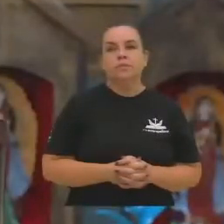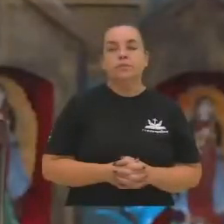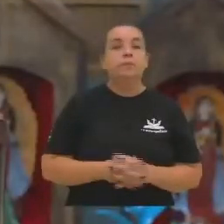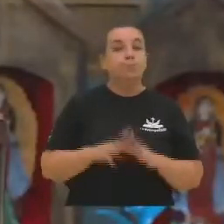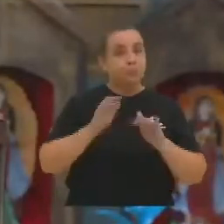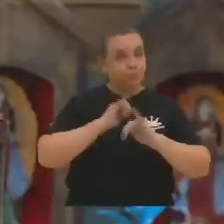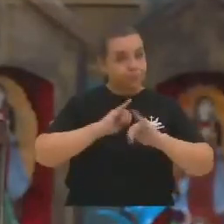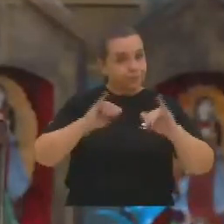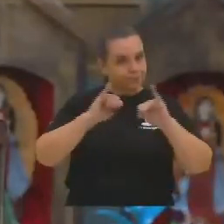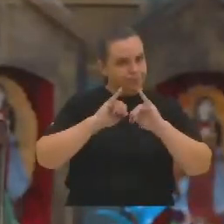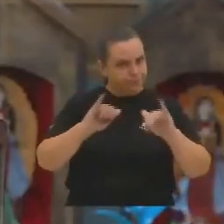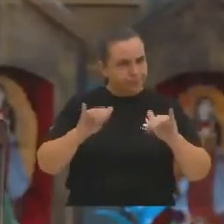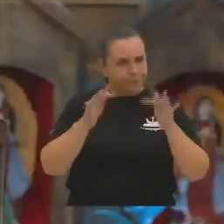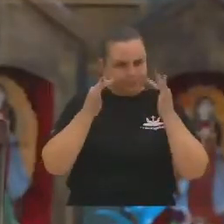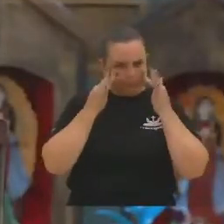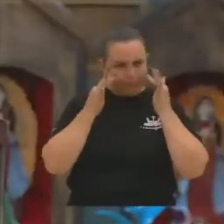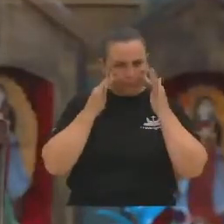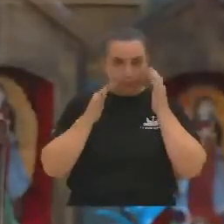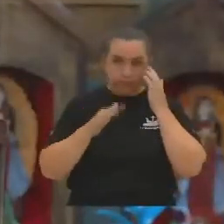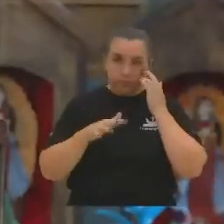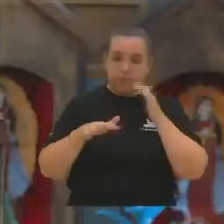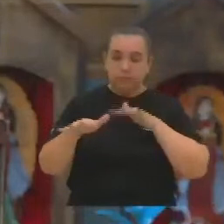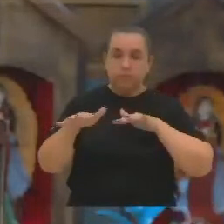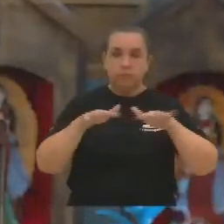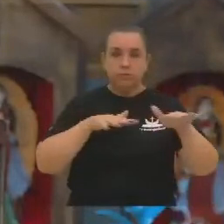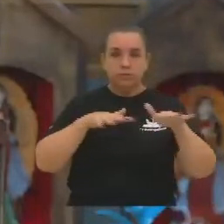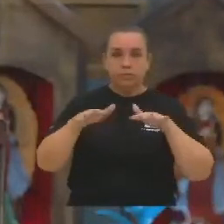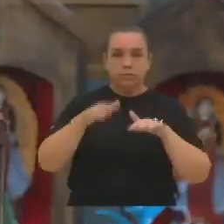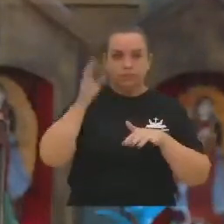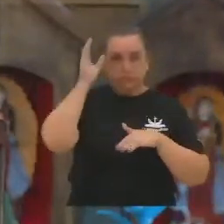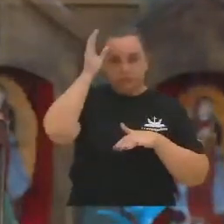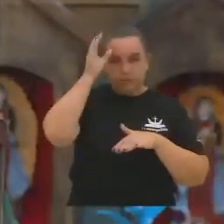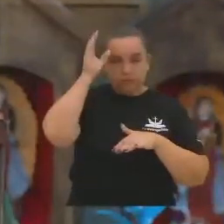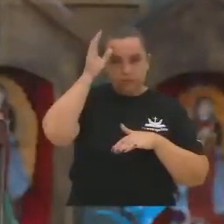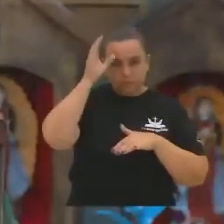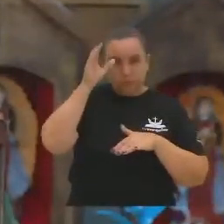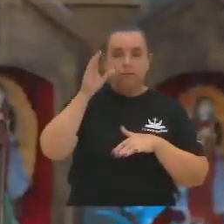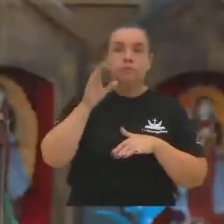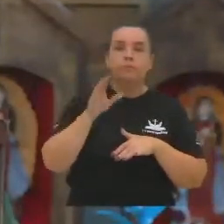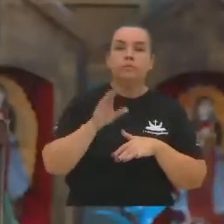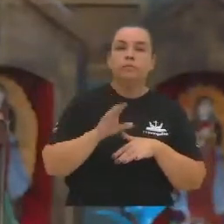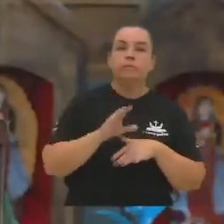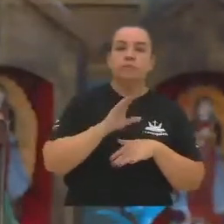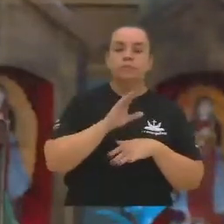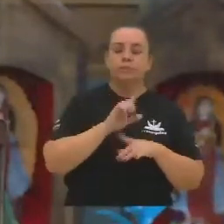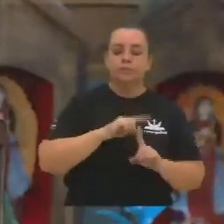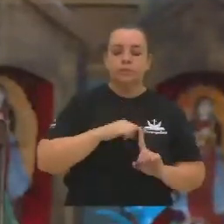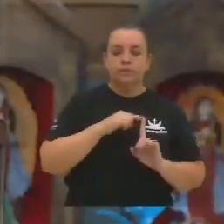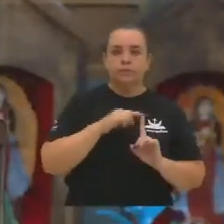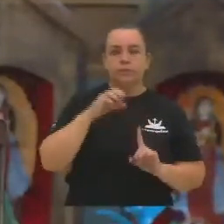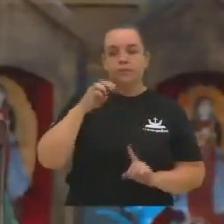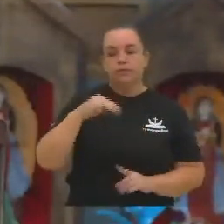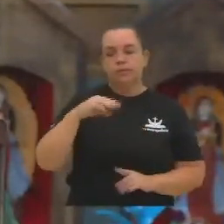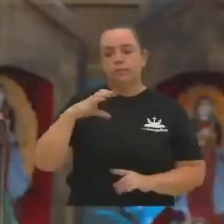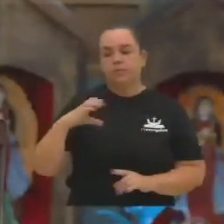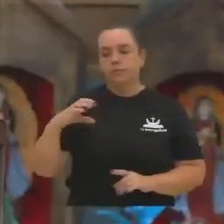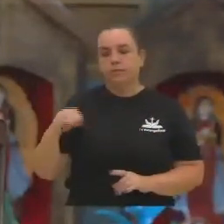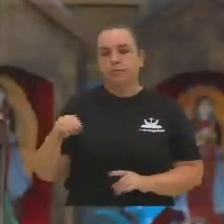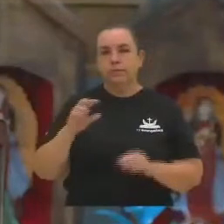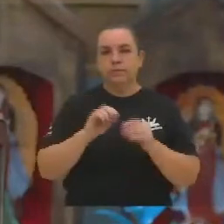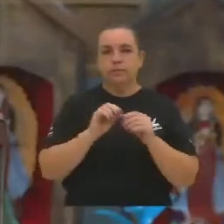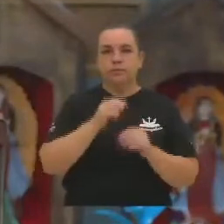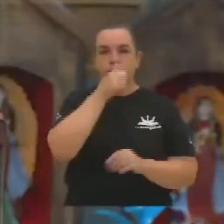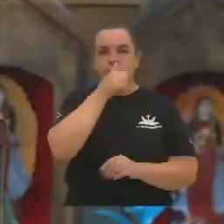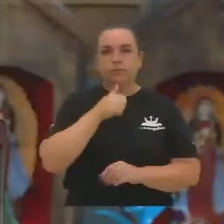Atenção para alguns avisos. O Movimento de Conscientização Cristã, MCC, realizará o